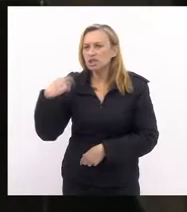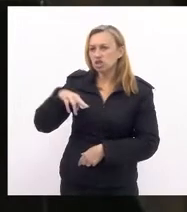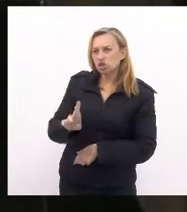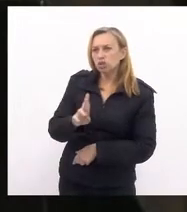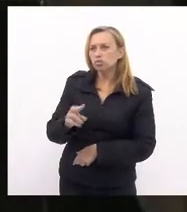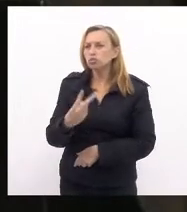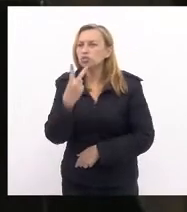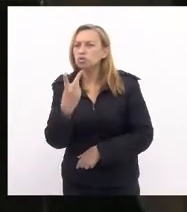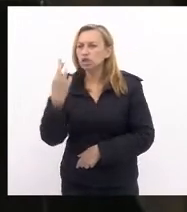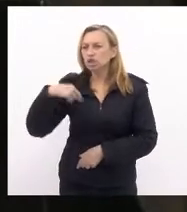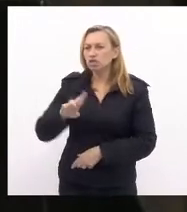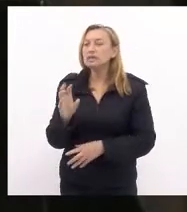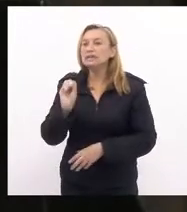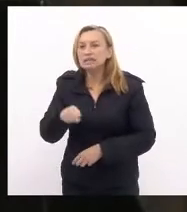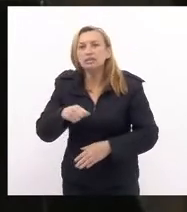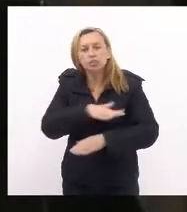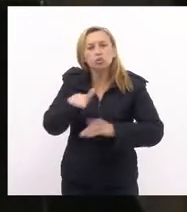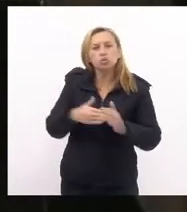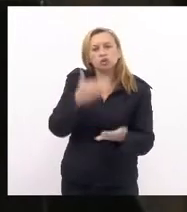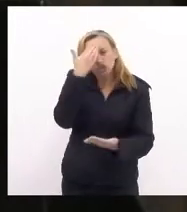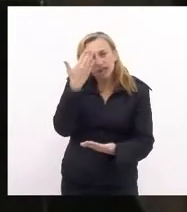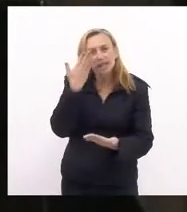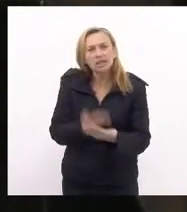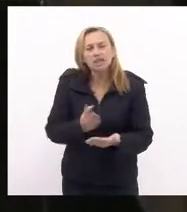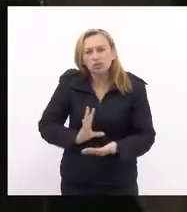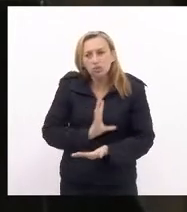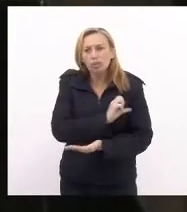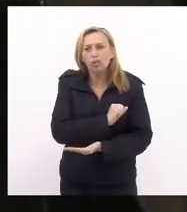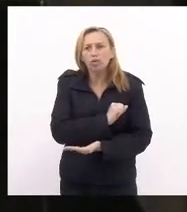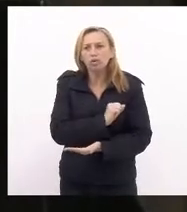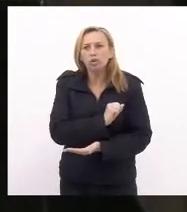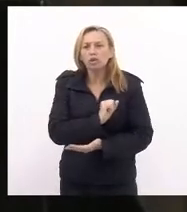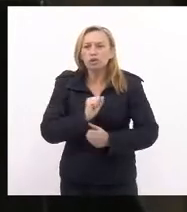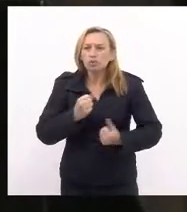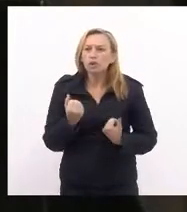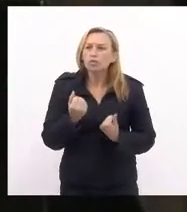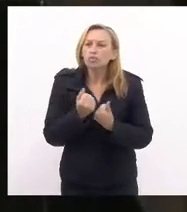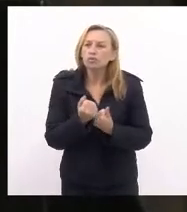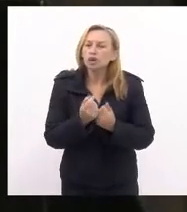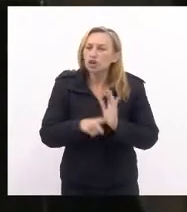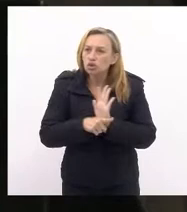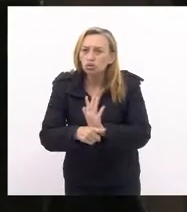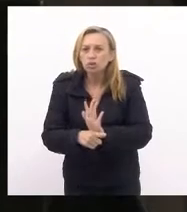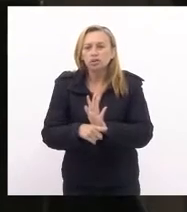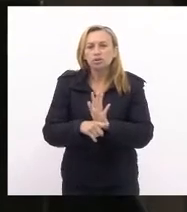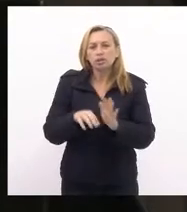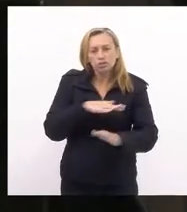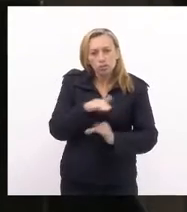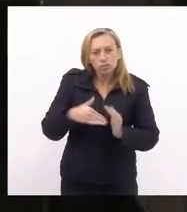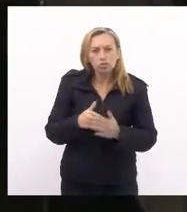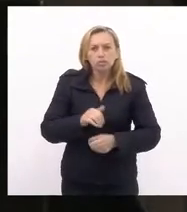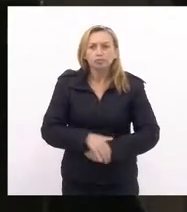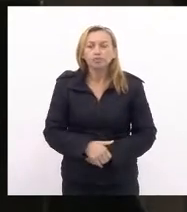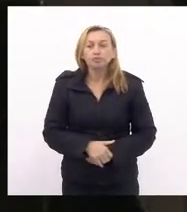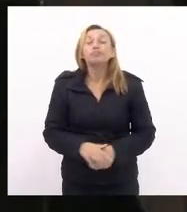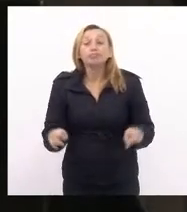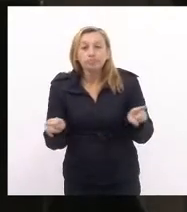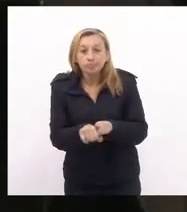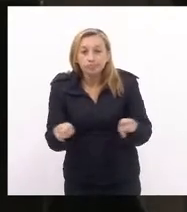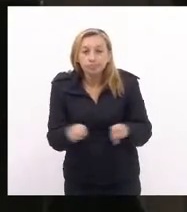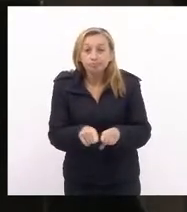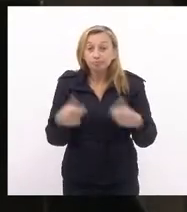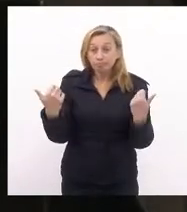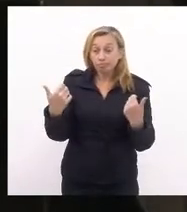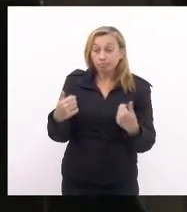Nós estamos lutando por todos que acreditam no amor e o amparo ao próximo. E é também o